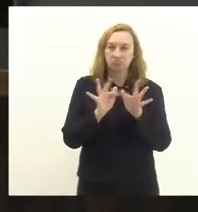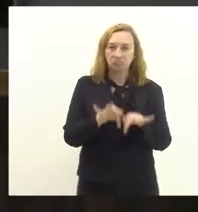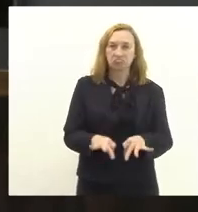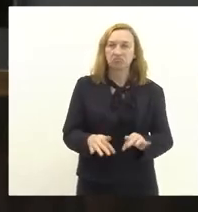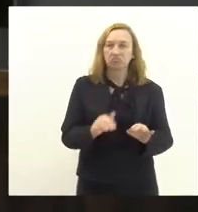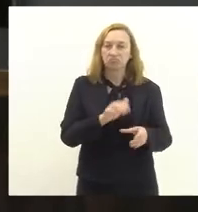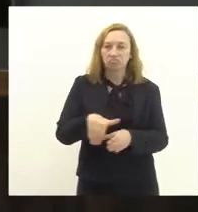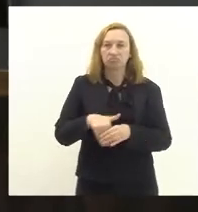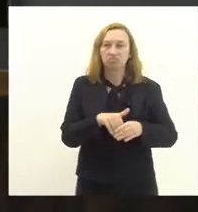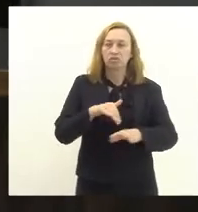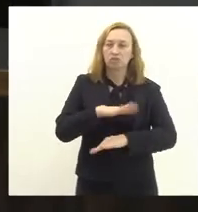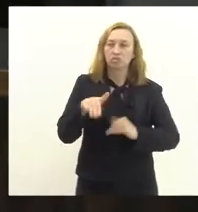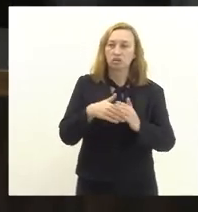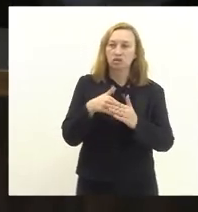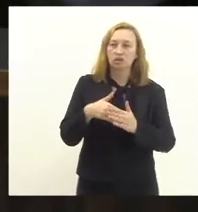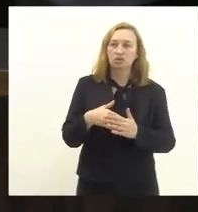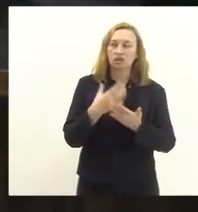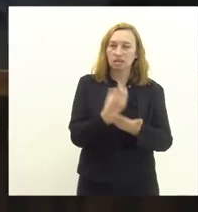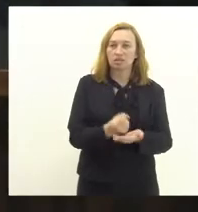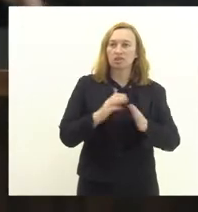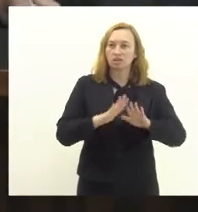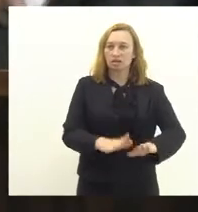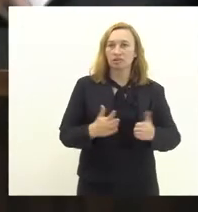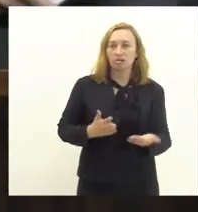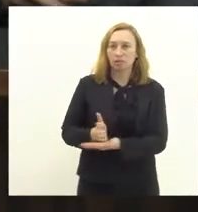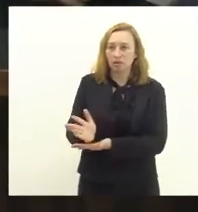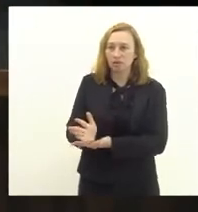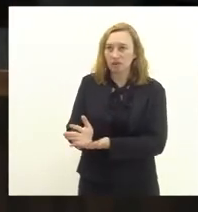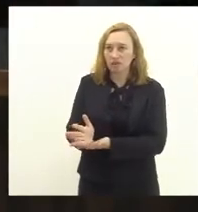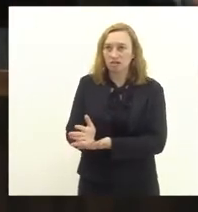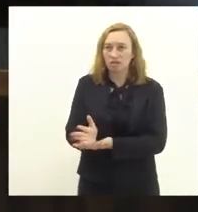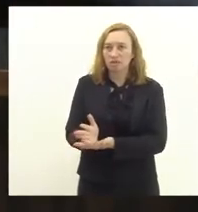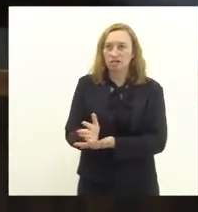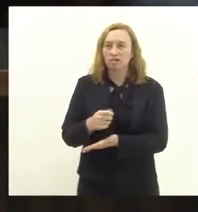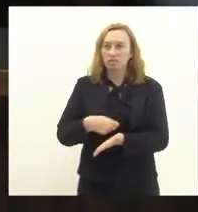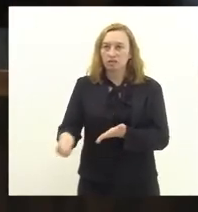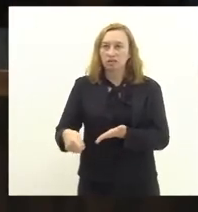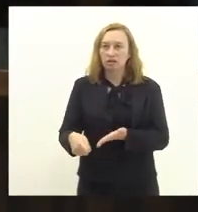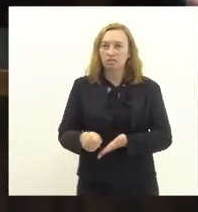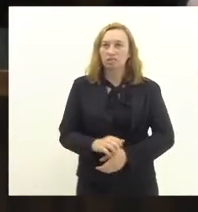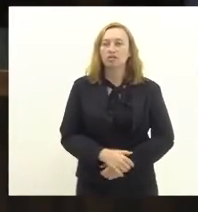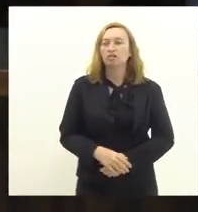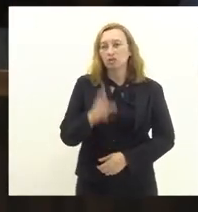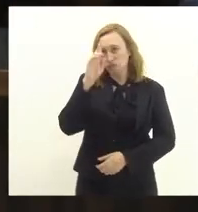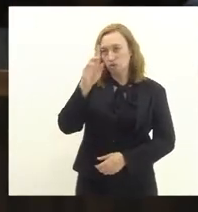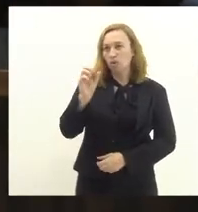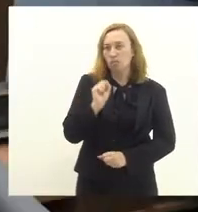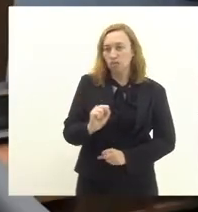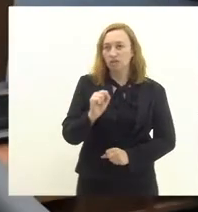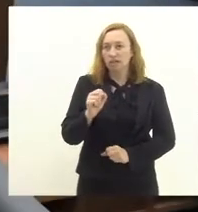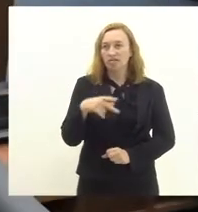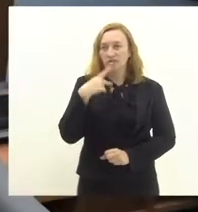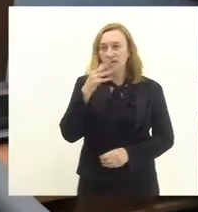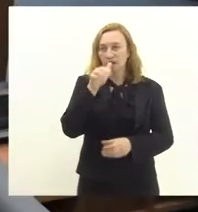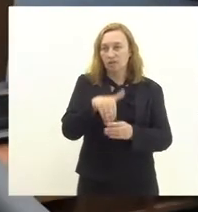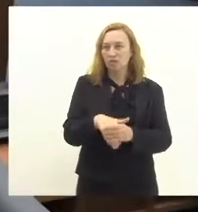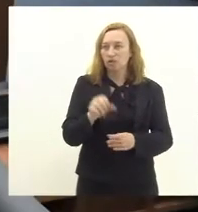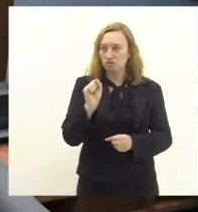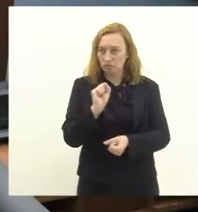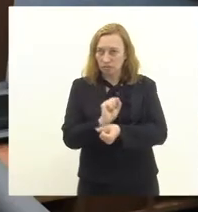discussão em votação. Os senhores que aprovam permaneçam como estão aprovados. Vai a autógrafo. Quando o senhor puder, a declaração de voto. Já,